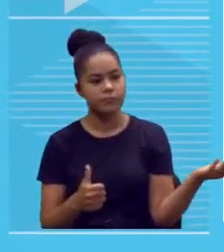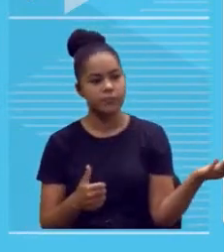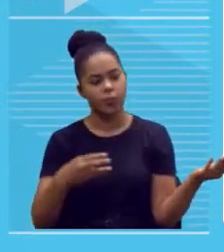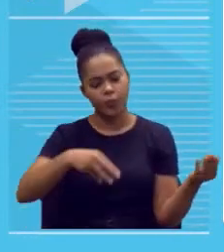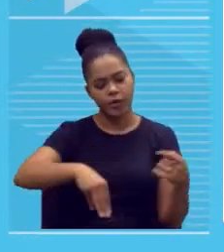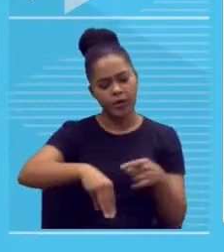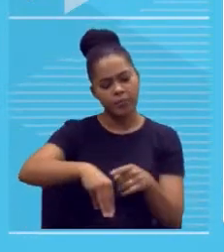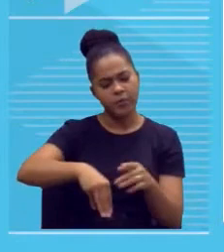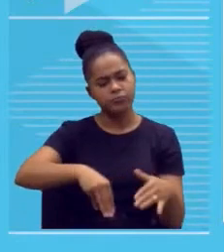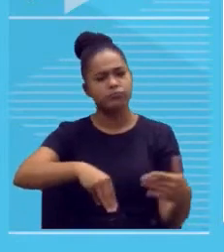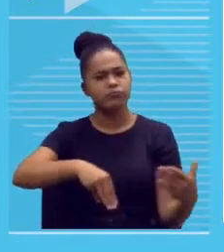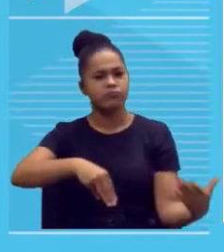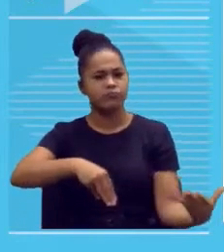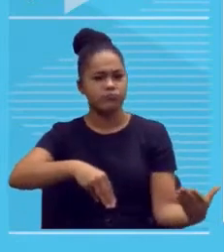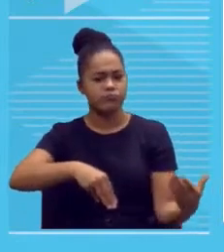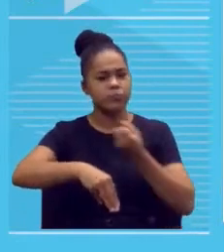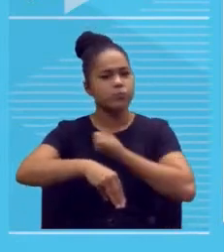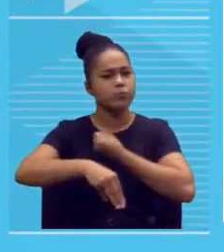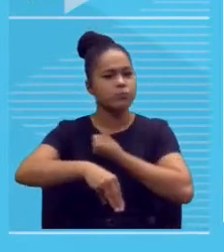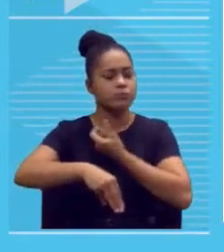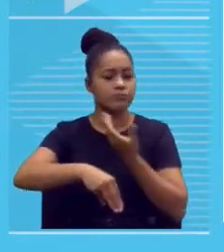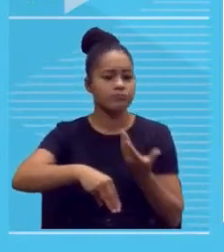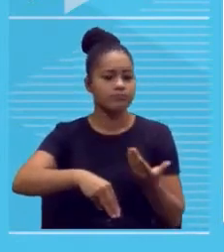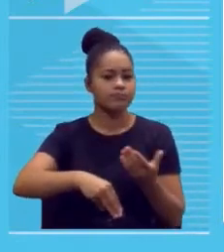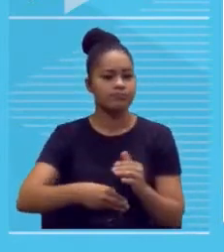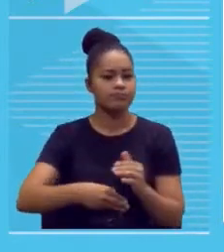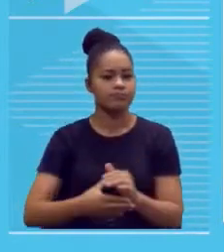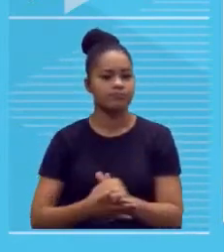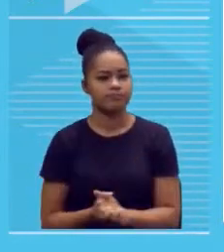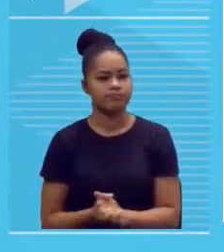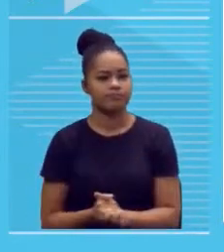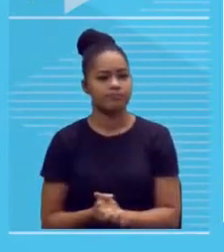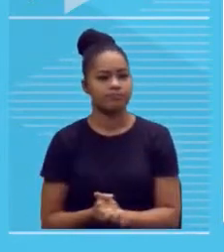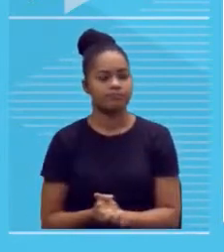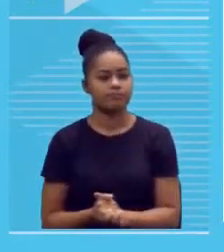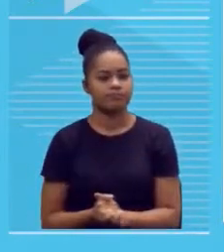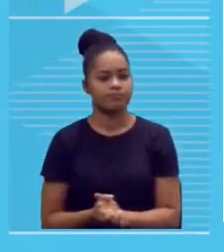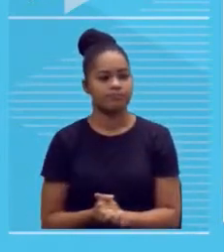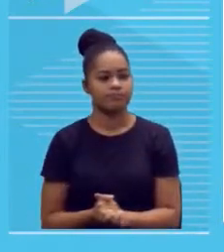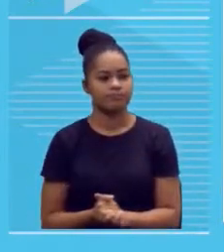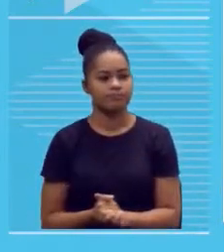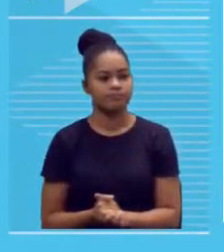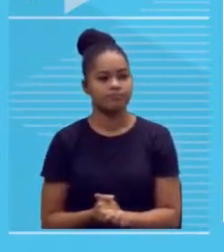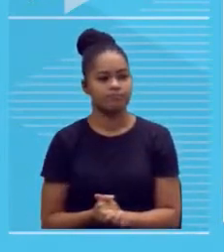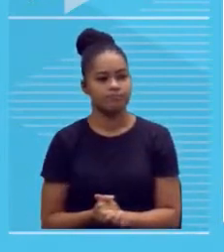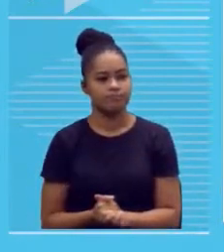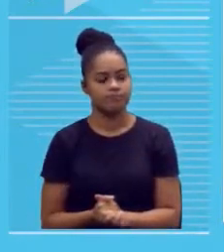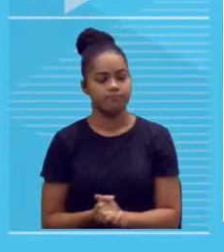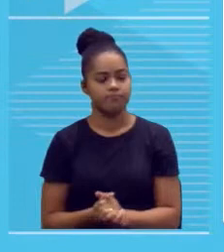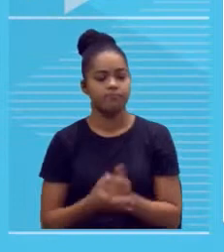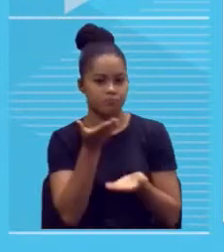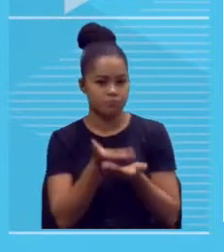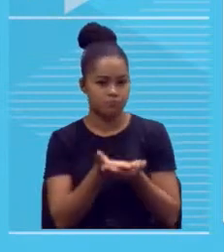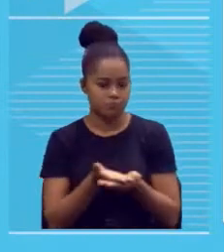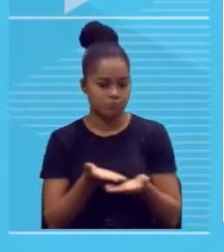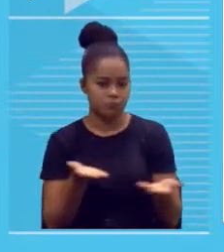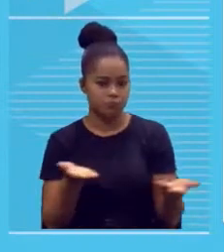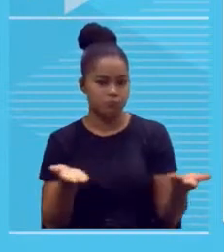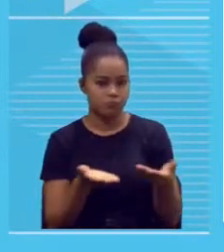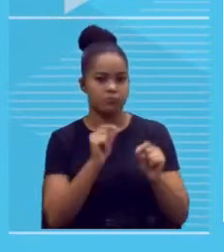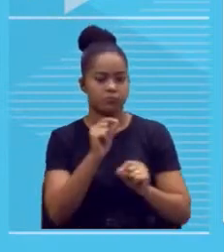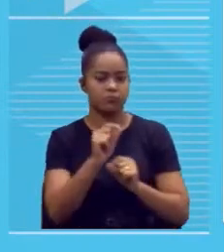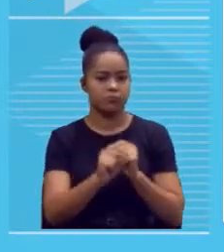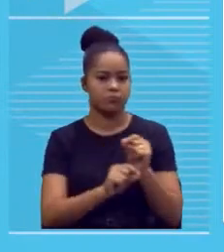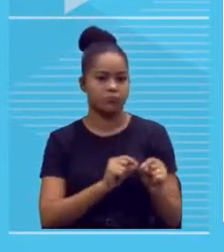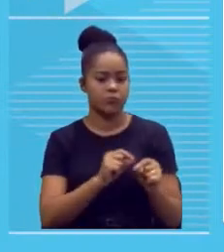m? O m, queridos, é o nosso coeficiente angular. Nós visualizamos isso hoje também, que o